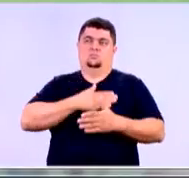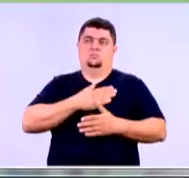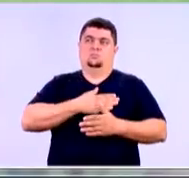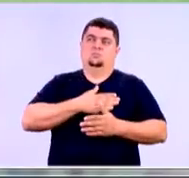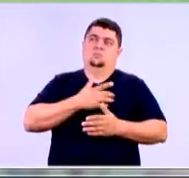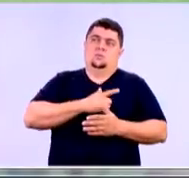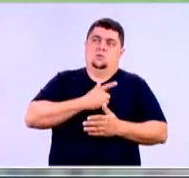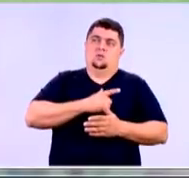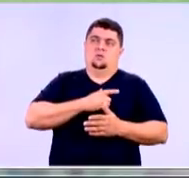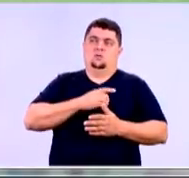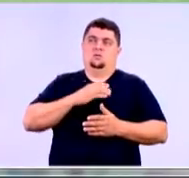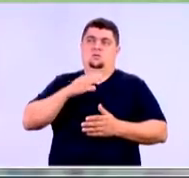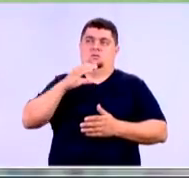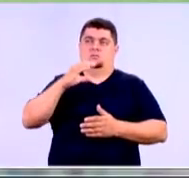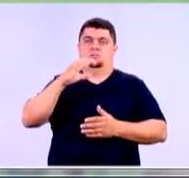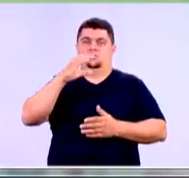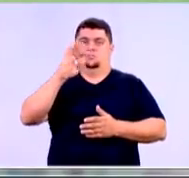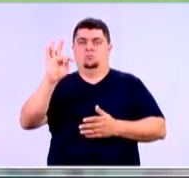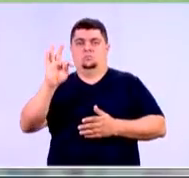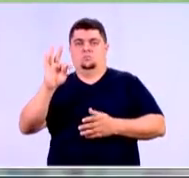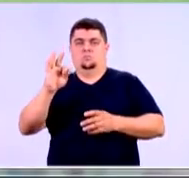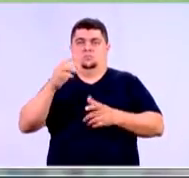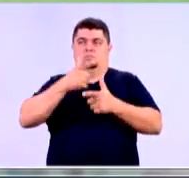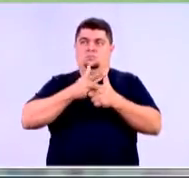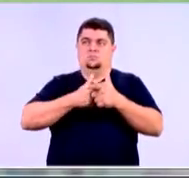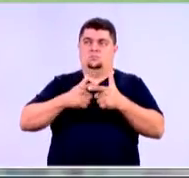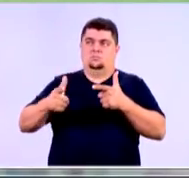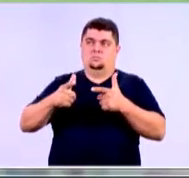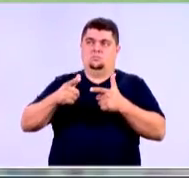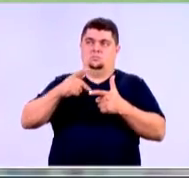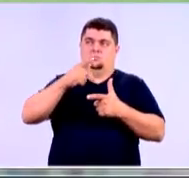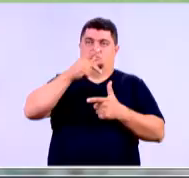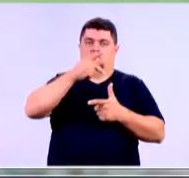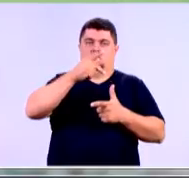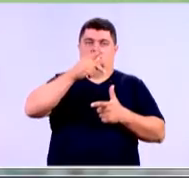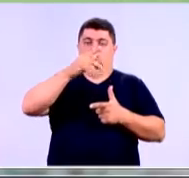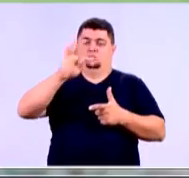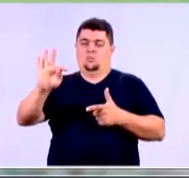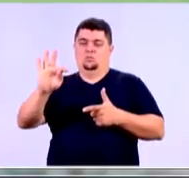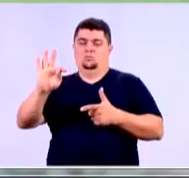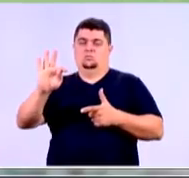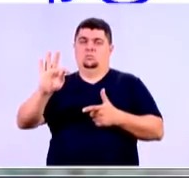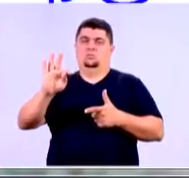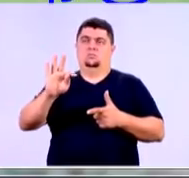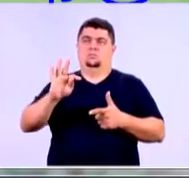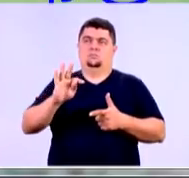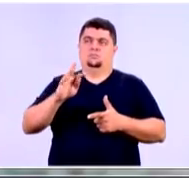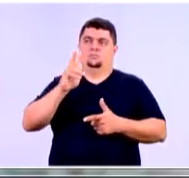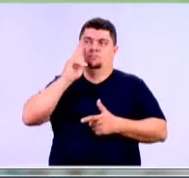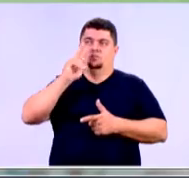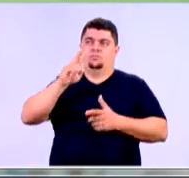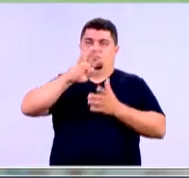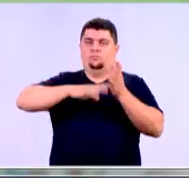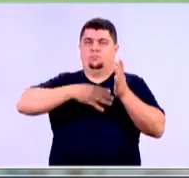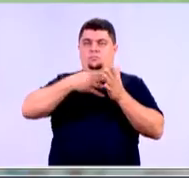endividamento? Capital de terceiros, dividido pelo passivo total. Vamos olhar ali na